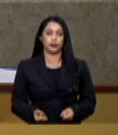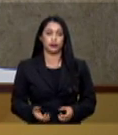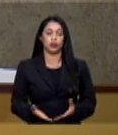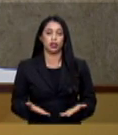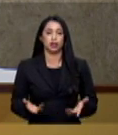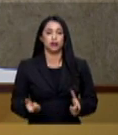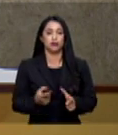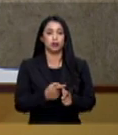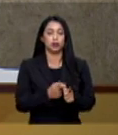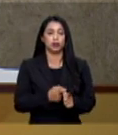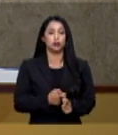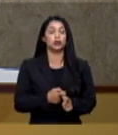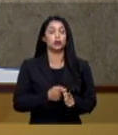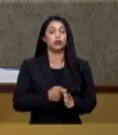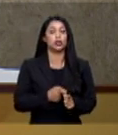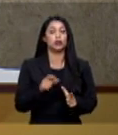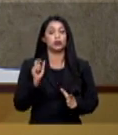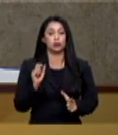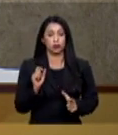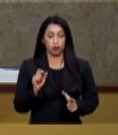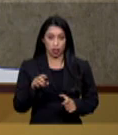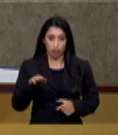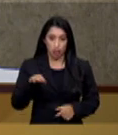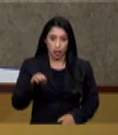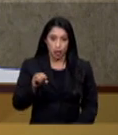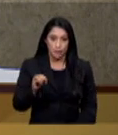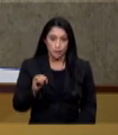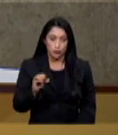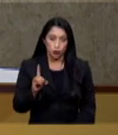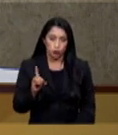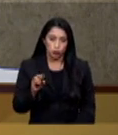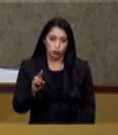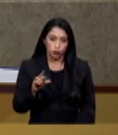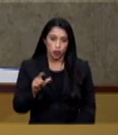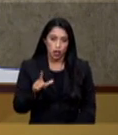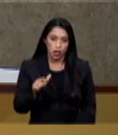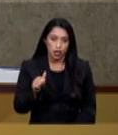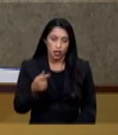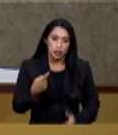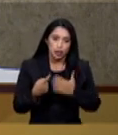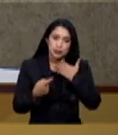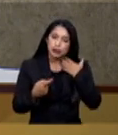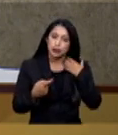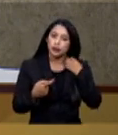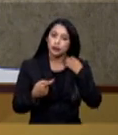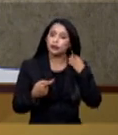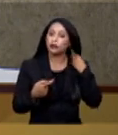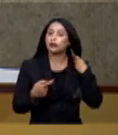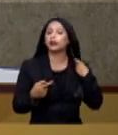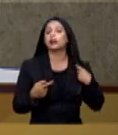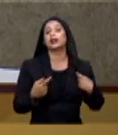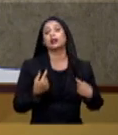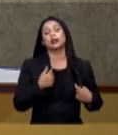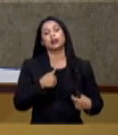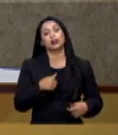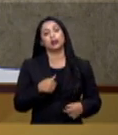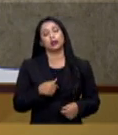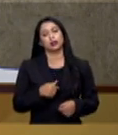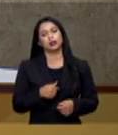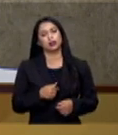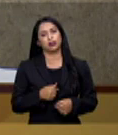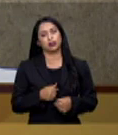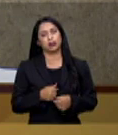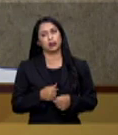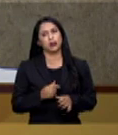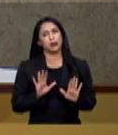Tornou-se em suspenso a questão da modulação. E aí eu pergunto a... Pelo que eu entendi,